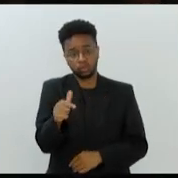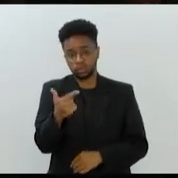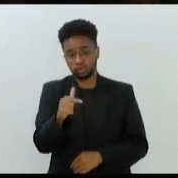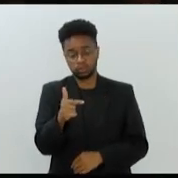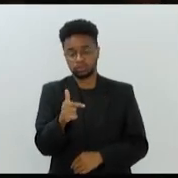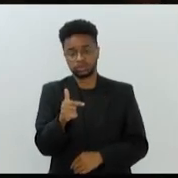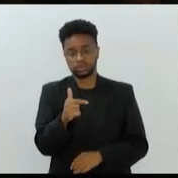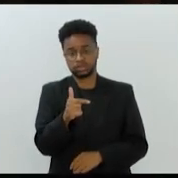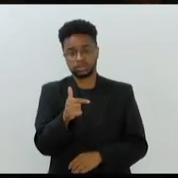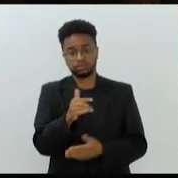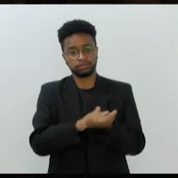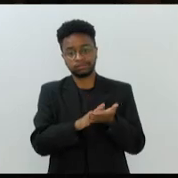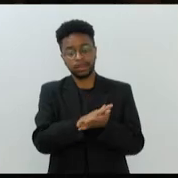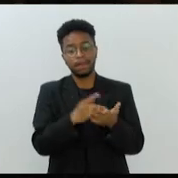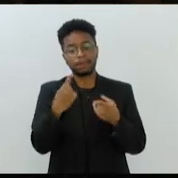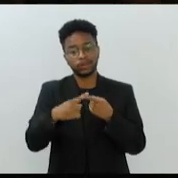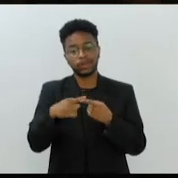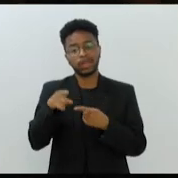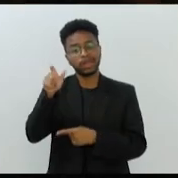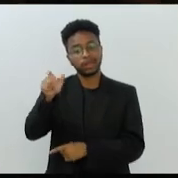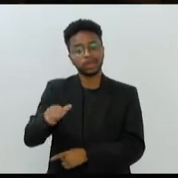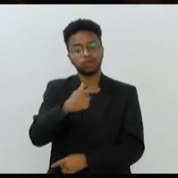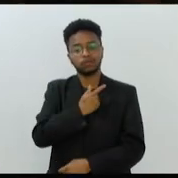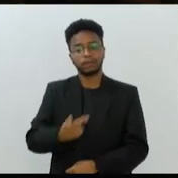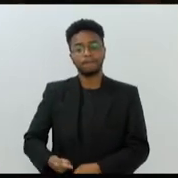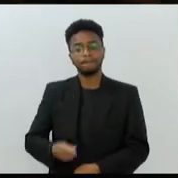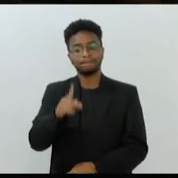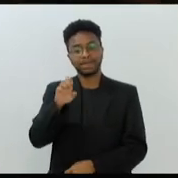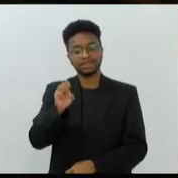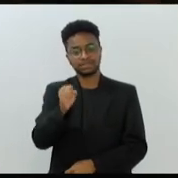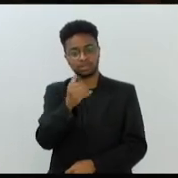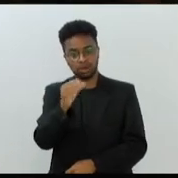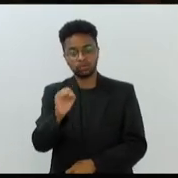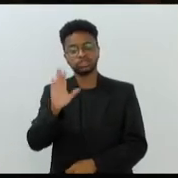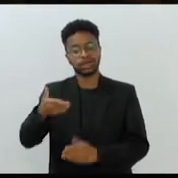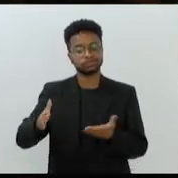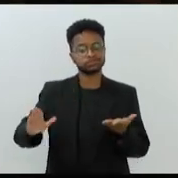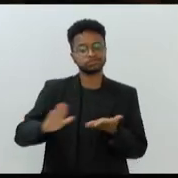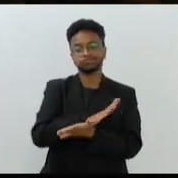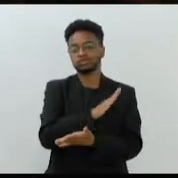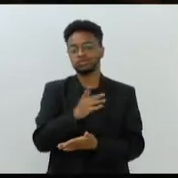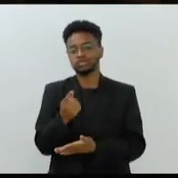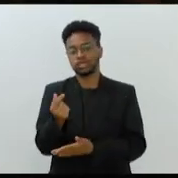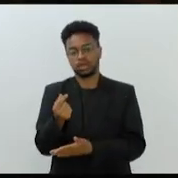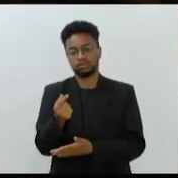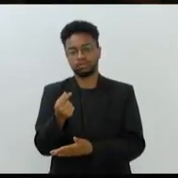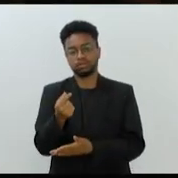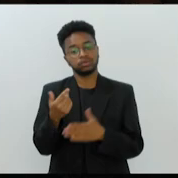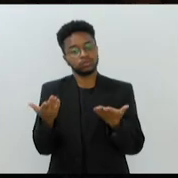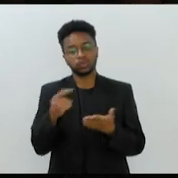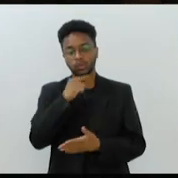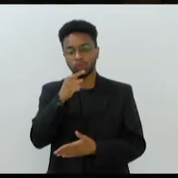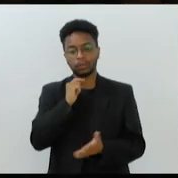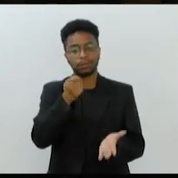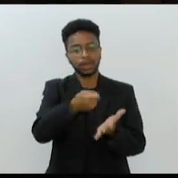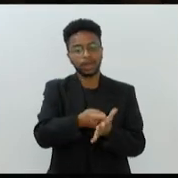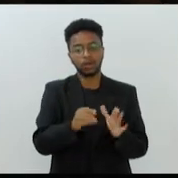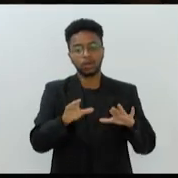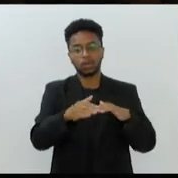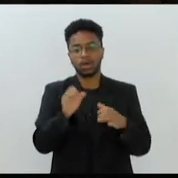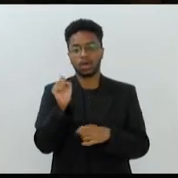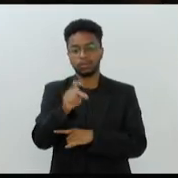lastro, porque Pezão já tinha raspado o cofre, para garantir o pagamento dos aposentados. Então,